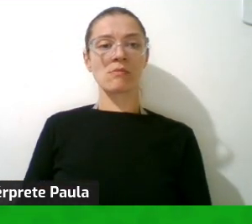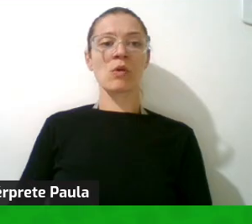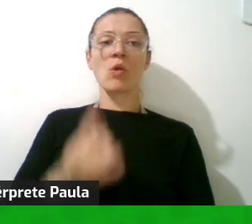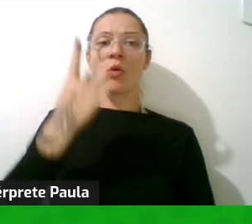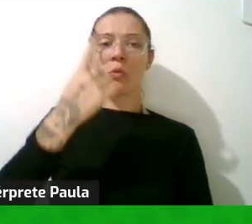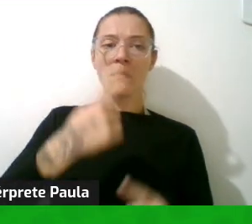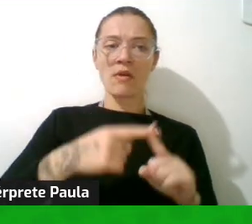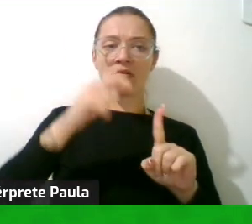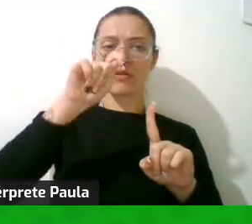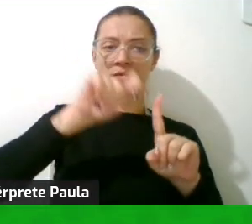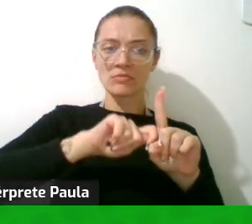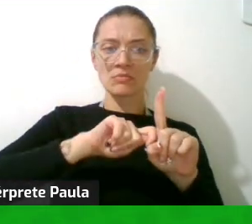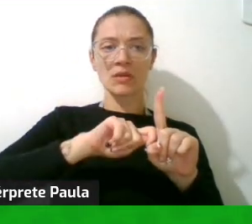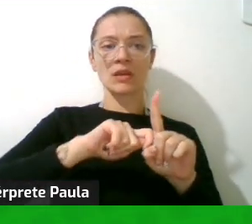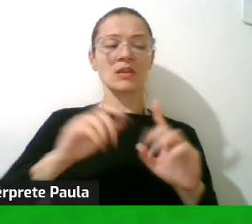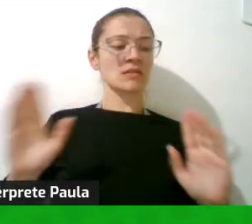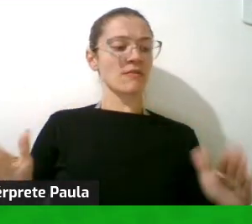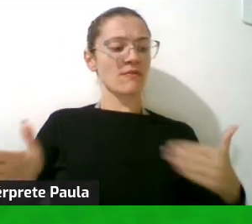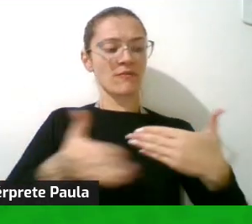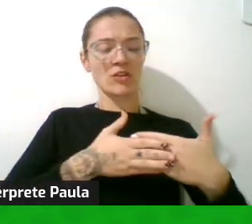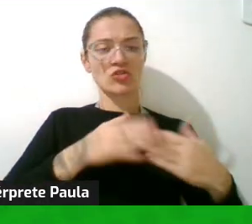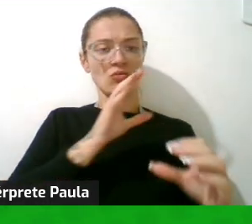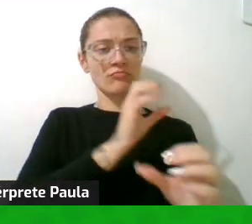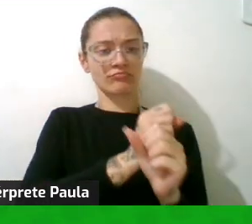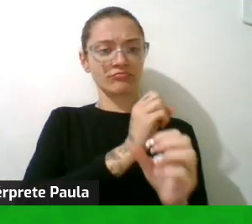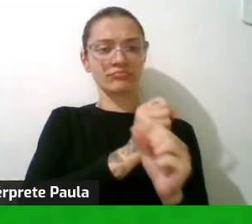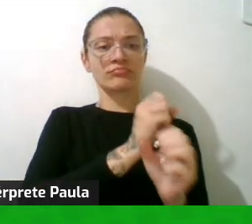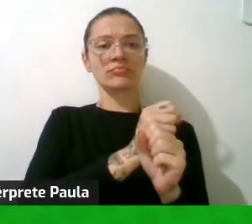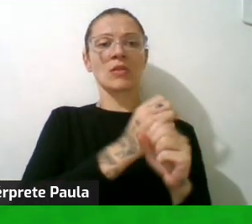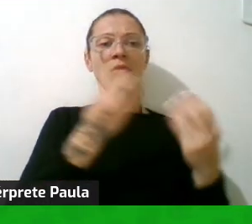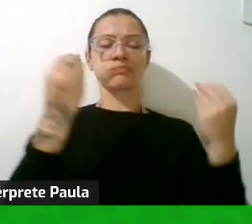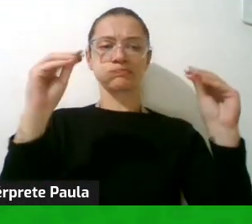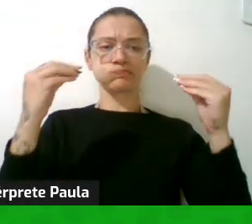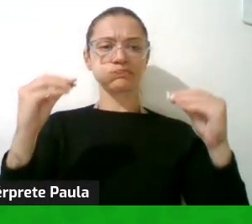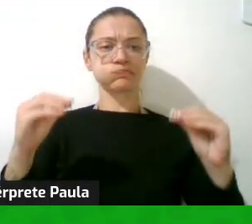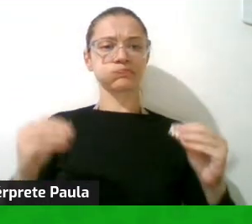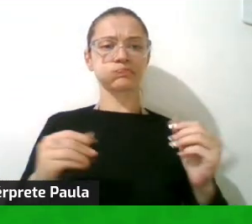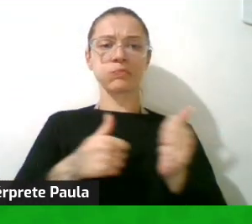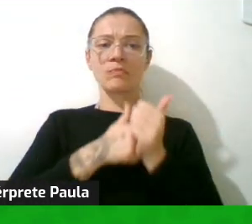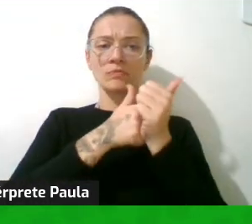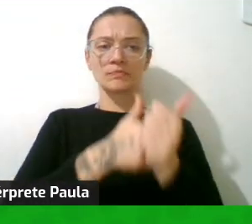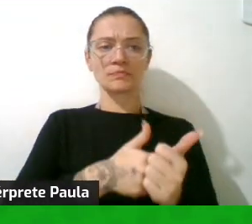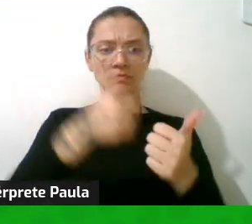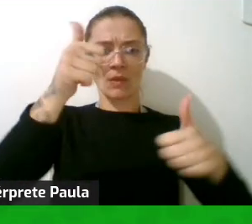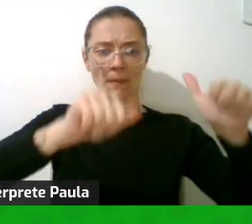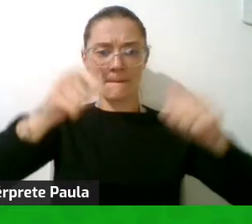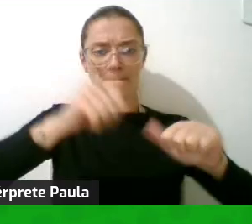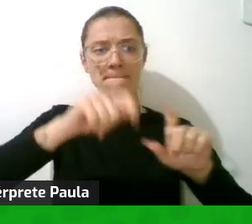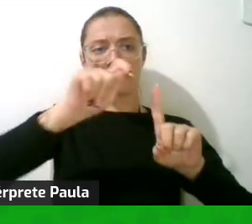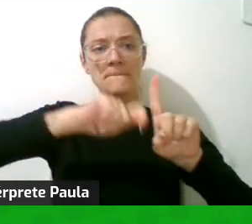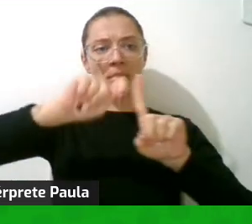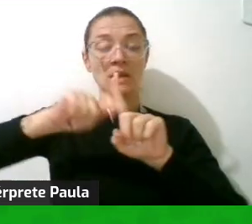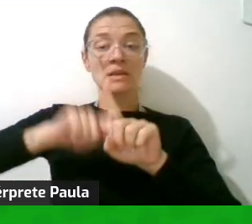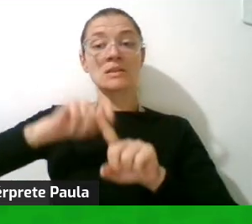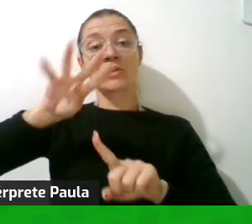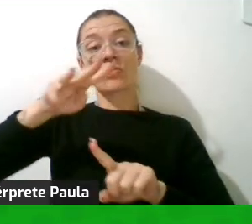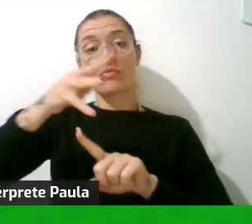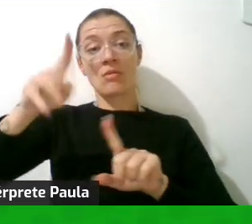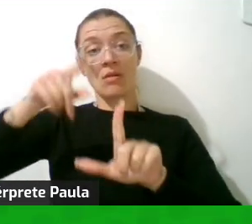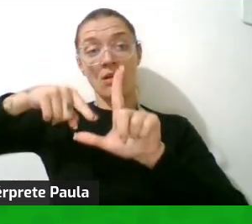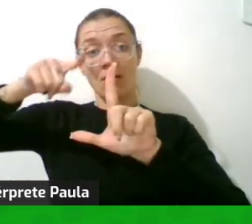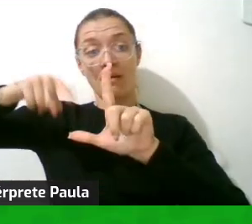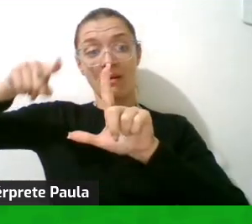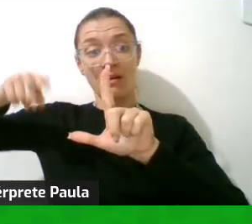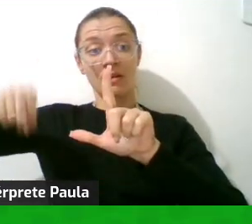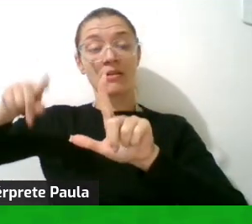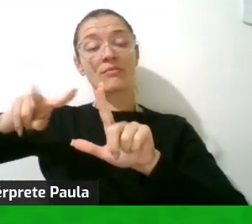fechou o cartão, vai lá, lança tudo que você gastou e tudo mais, vai acompanhando ali por mês e os gráficos já vão se editando na hora e você já vai vendo